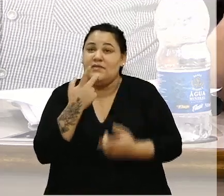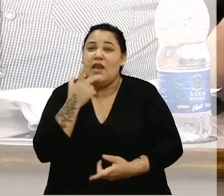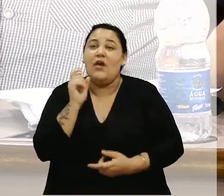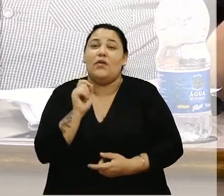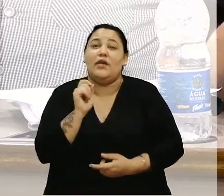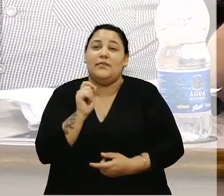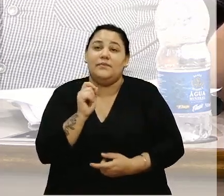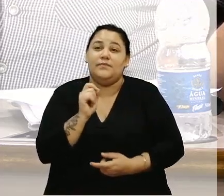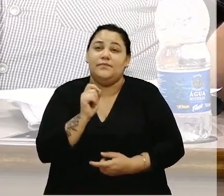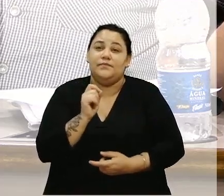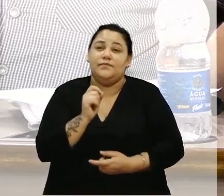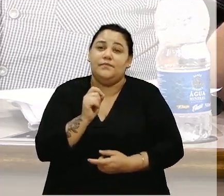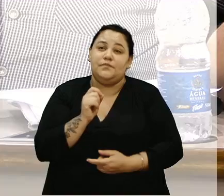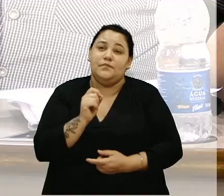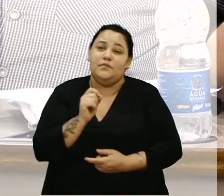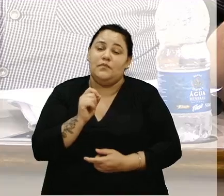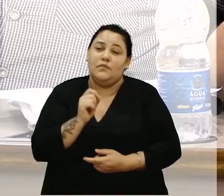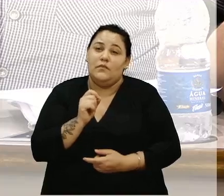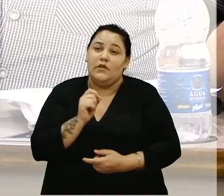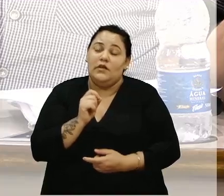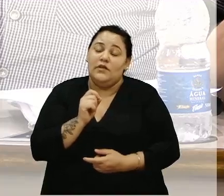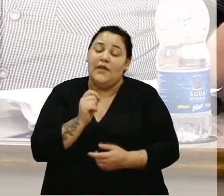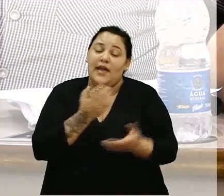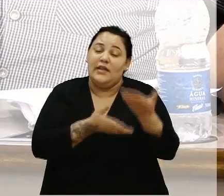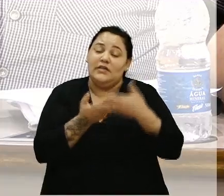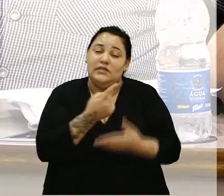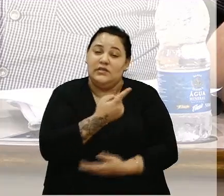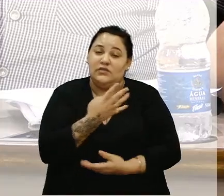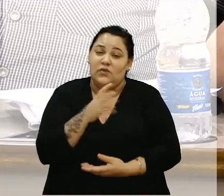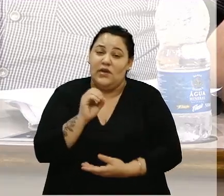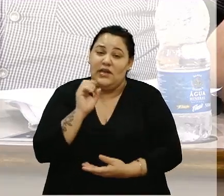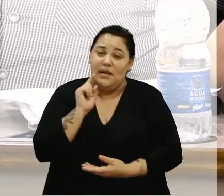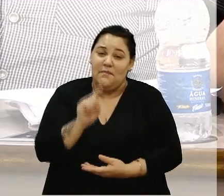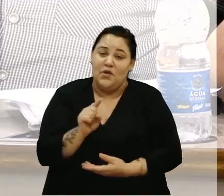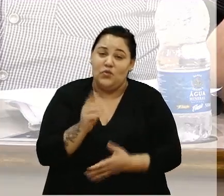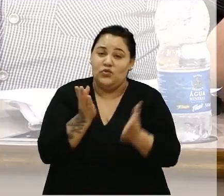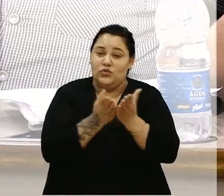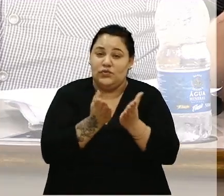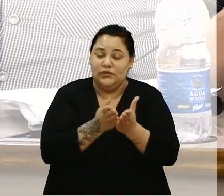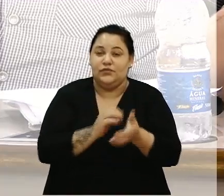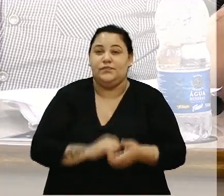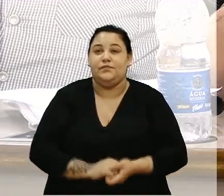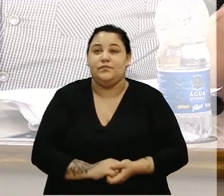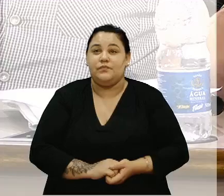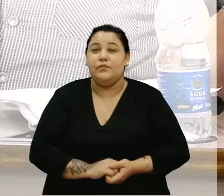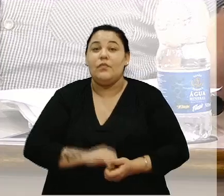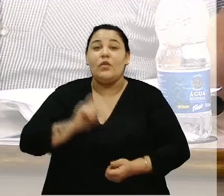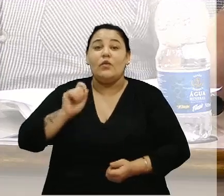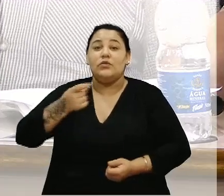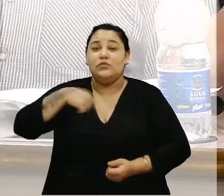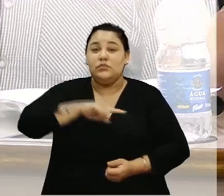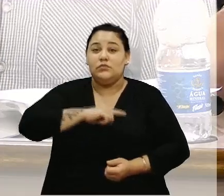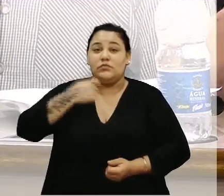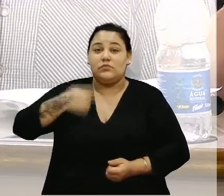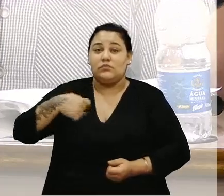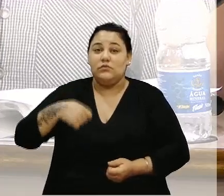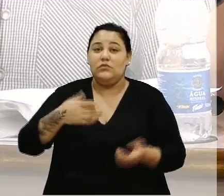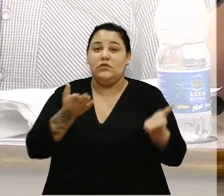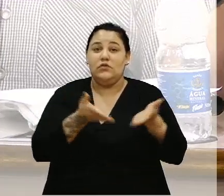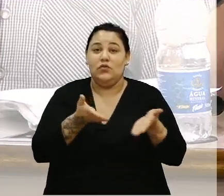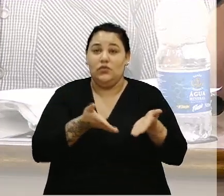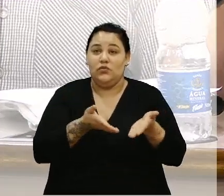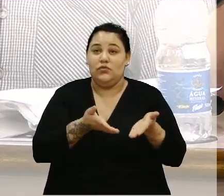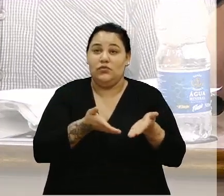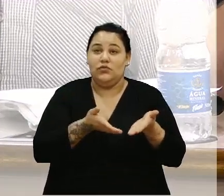que vai contemplar 140 mil estudantes de ensino médio. O que nós precisamos hoje é desarmar